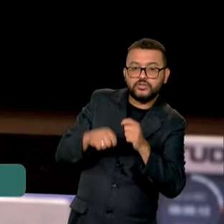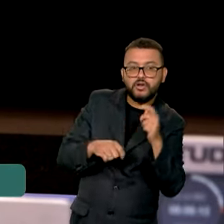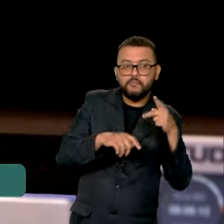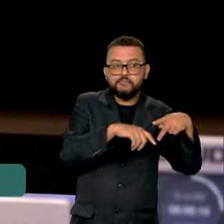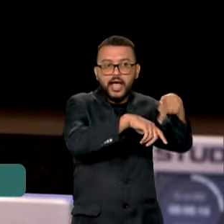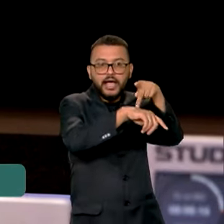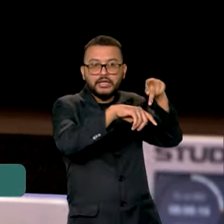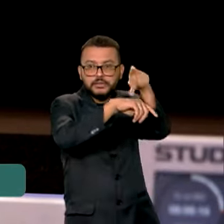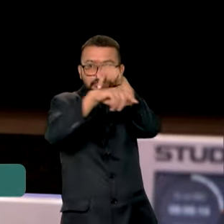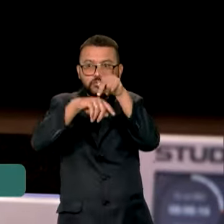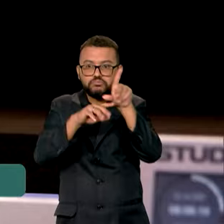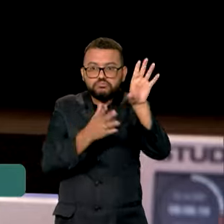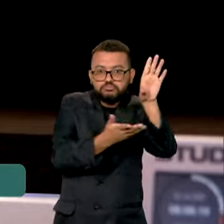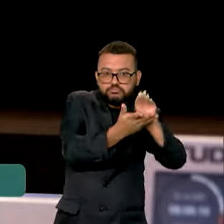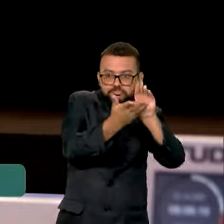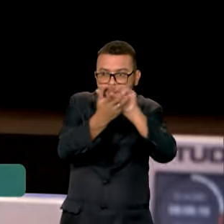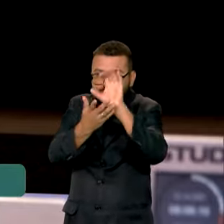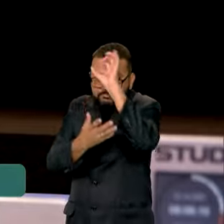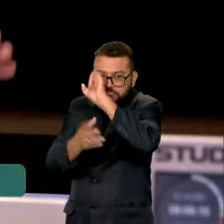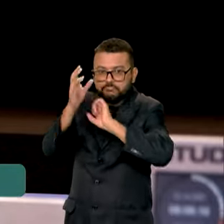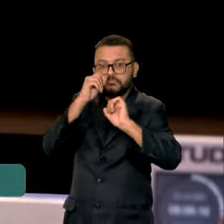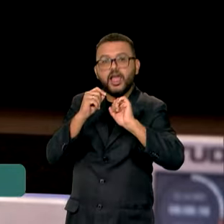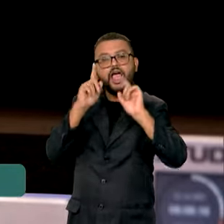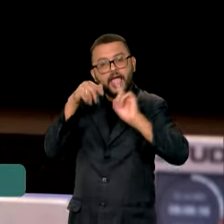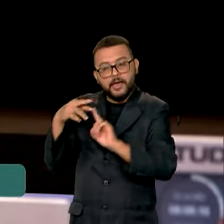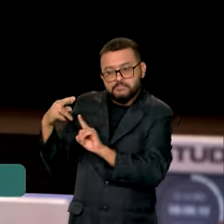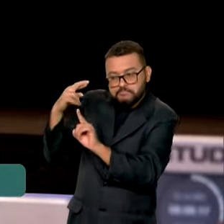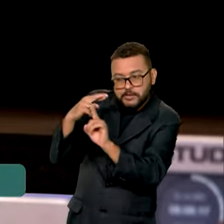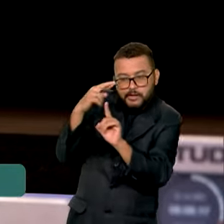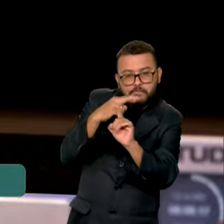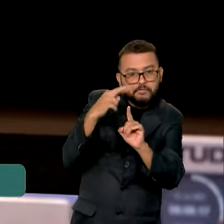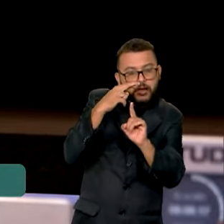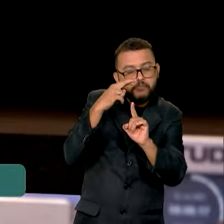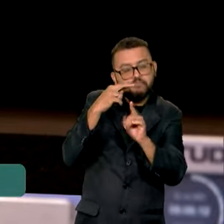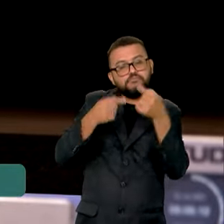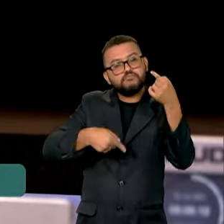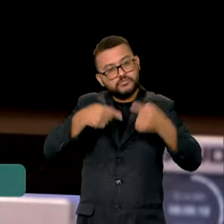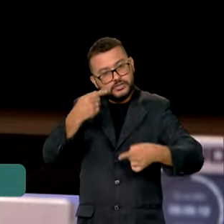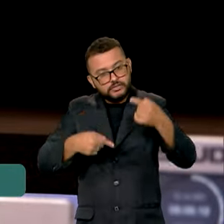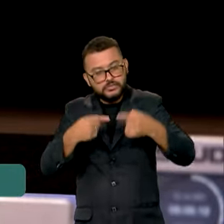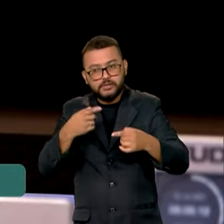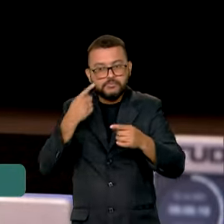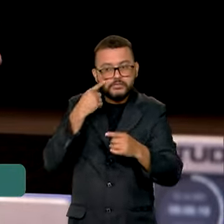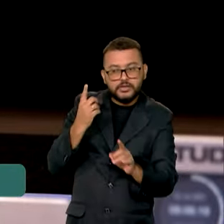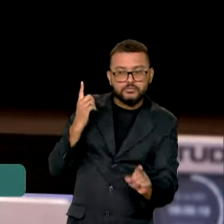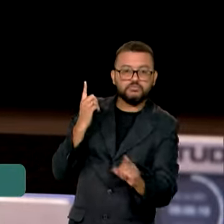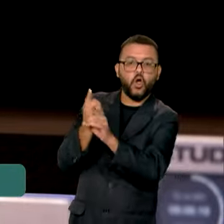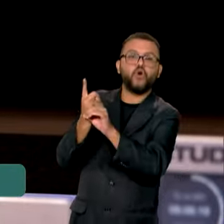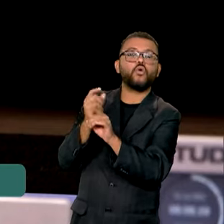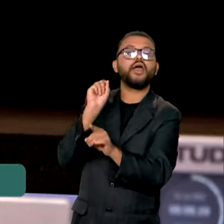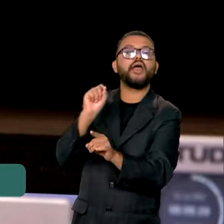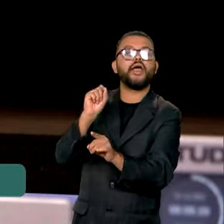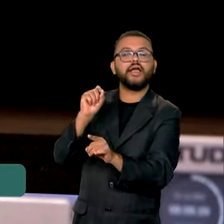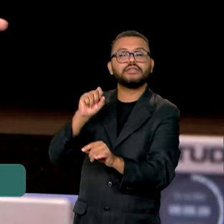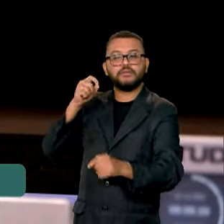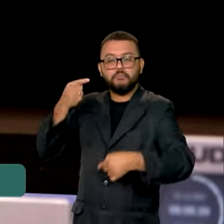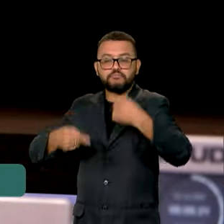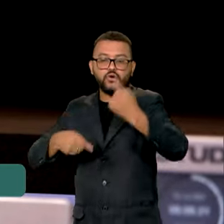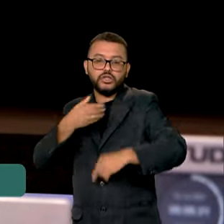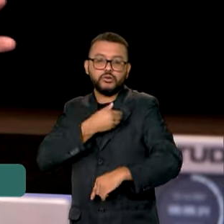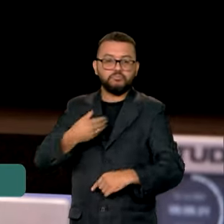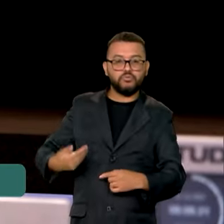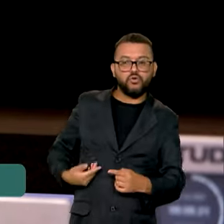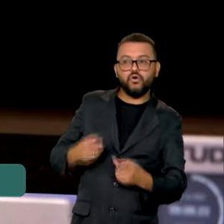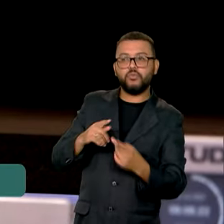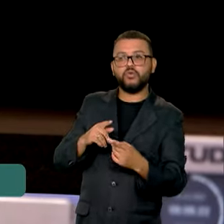internacionais, inclusive, uma agenda de auditorias, um plano de auditorias, que detecta, obviamente, políticas públicas,